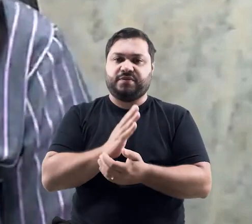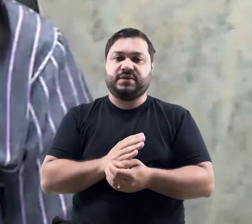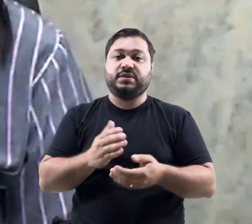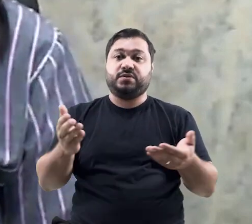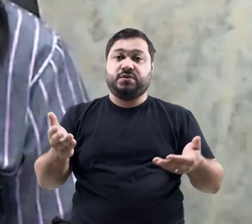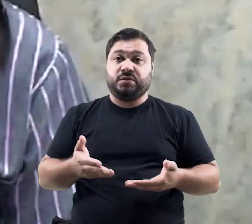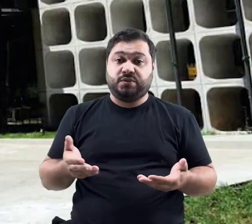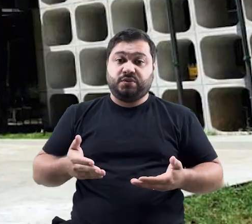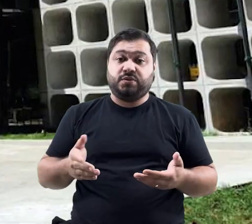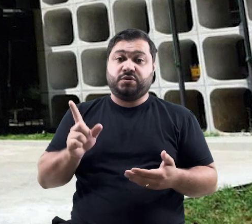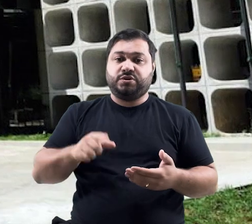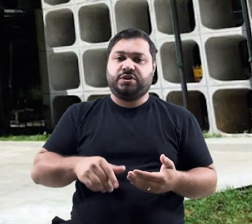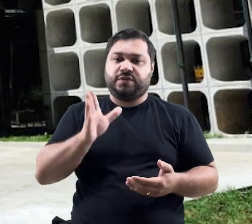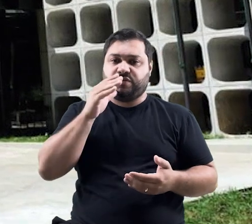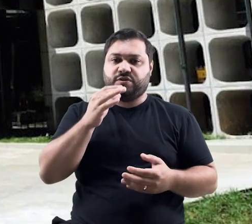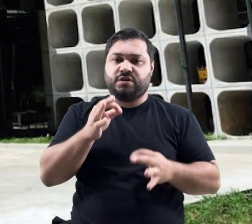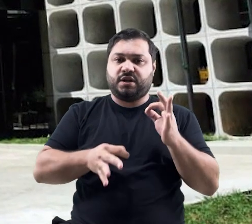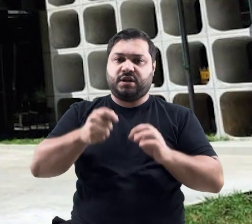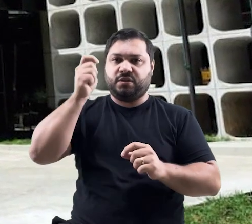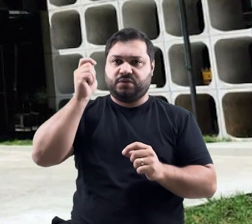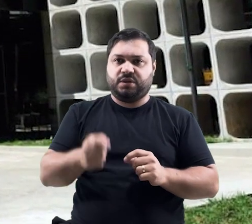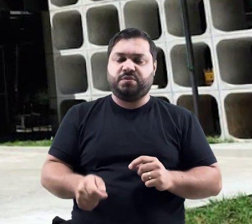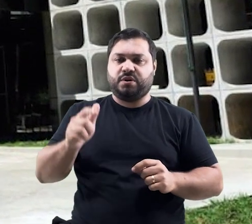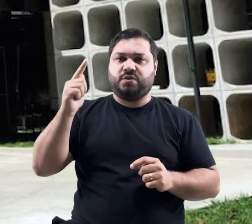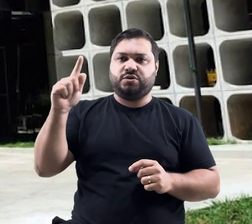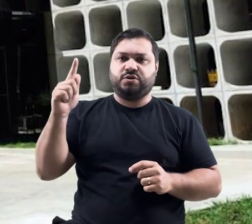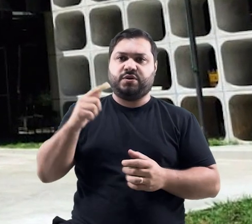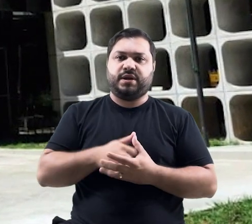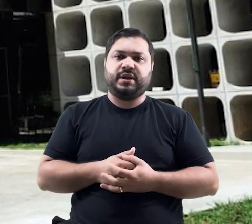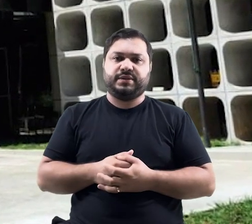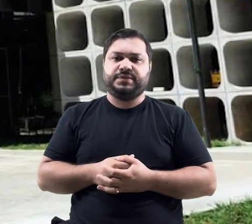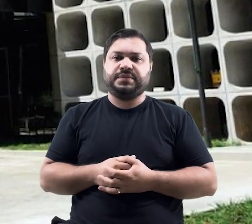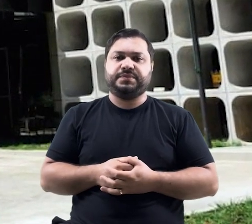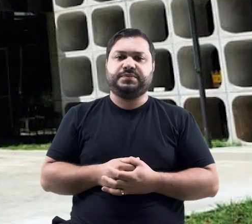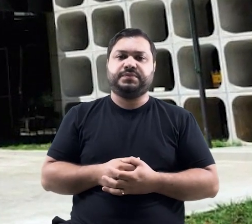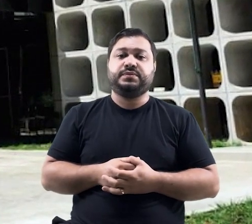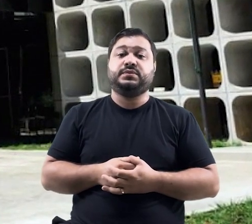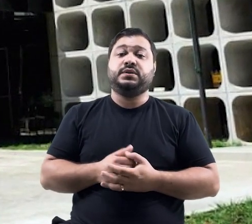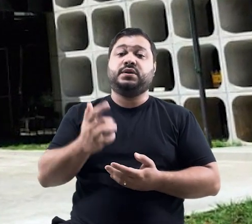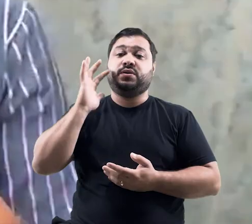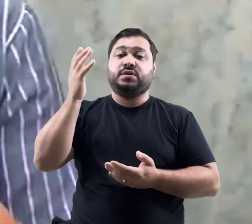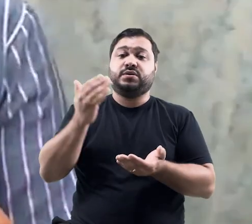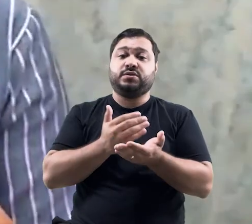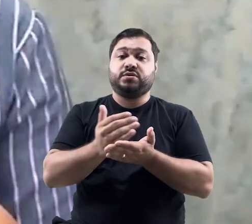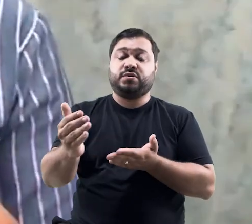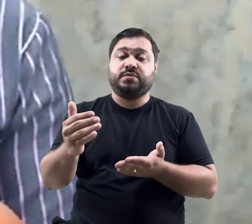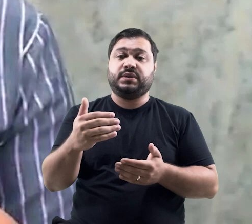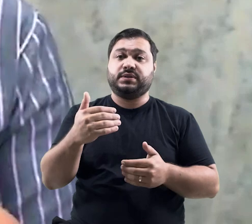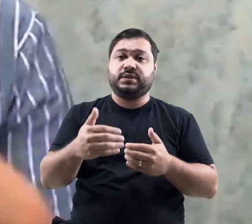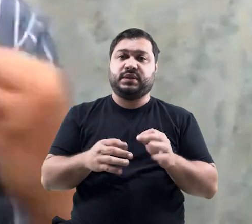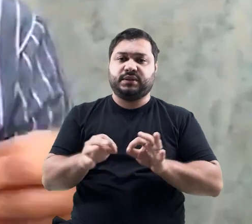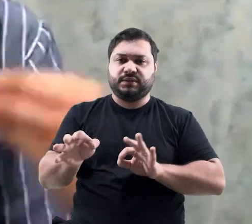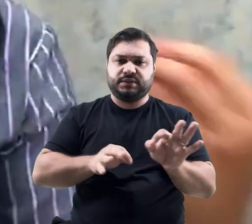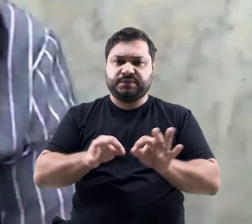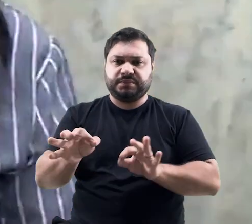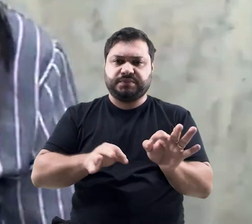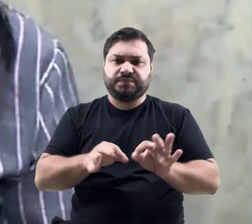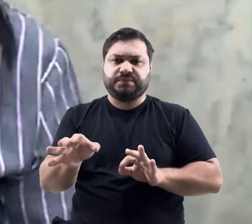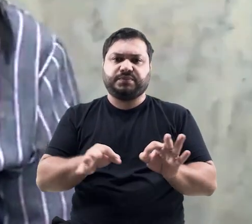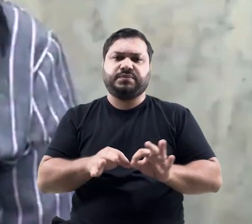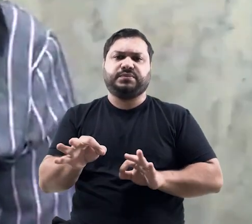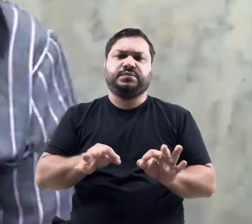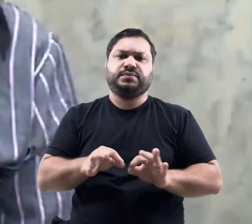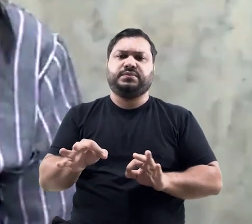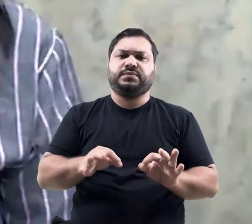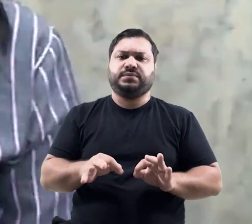sonhada aprovação. Hoje é servidora do Tribunal de Justiça de Goiás. Decidi começar esse